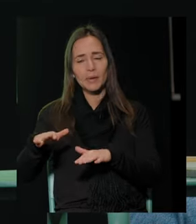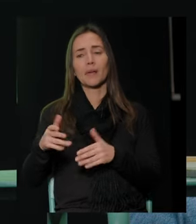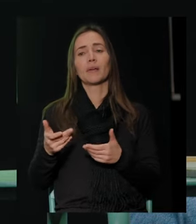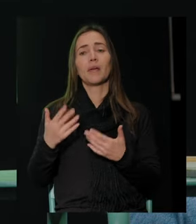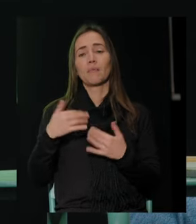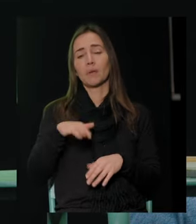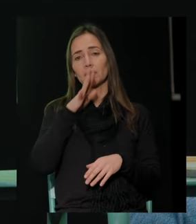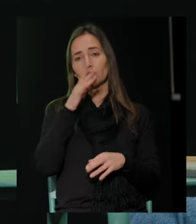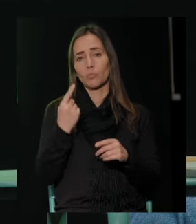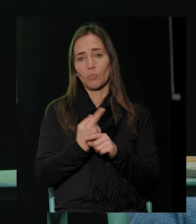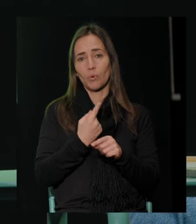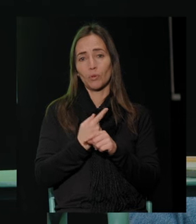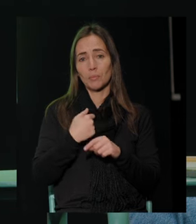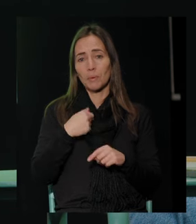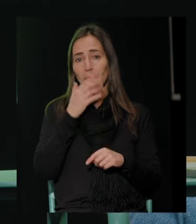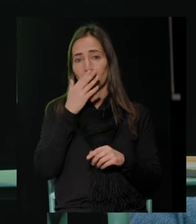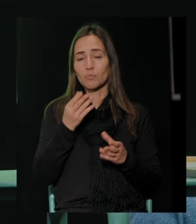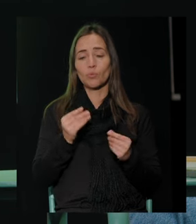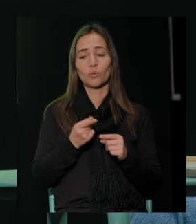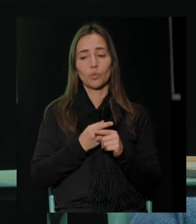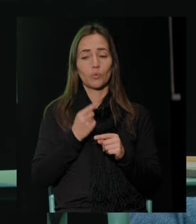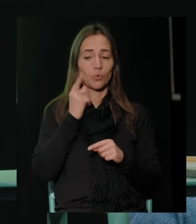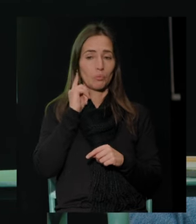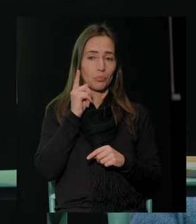basicamente dizia uma coisa que me pareceu muito importante e que vai